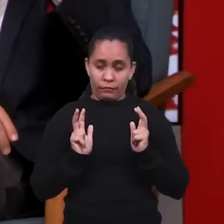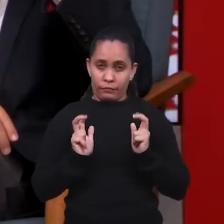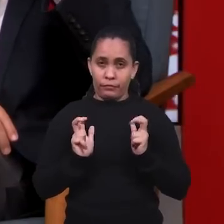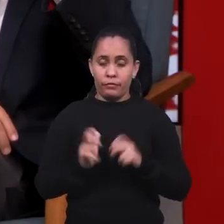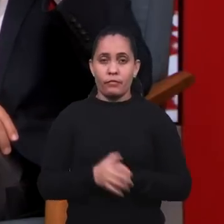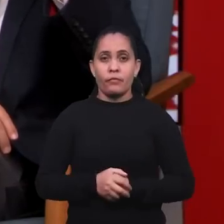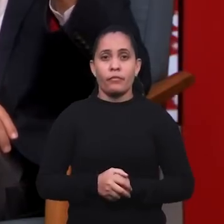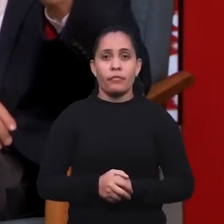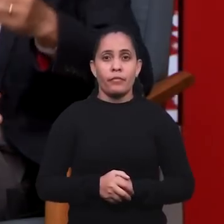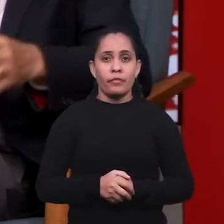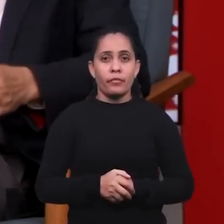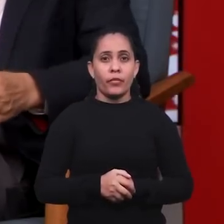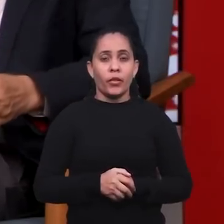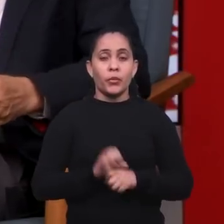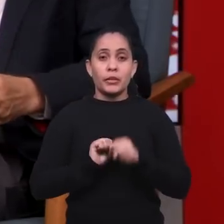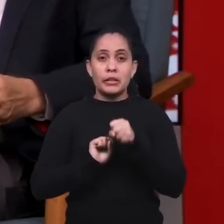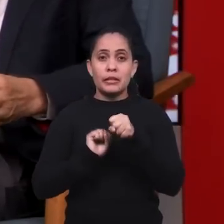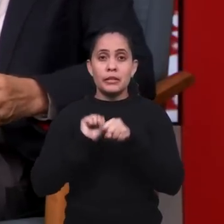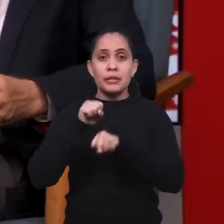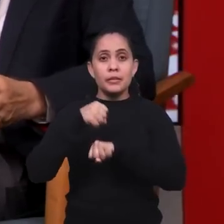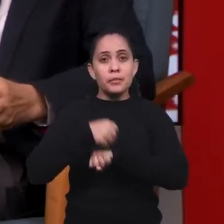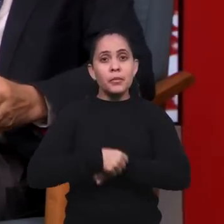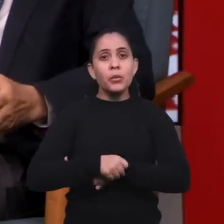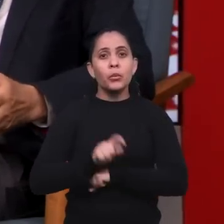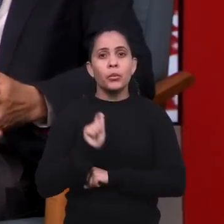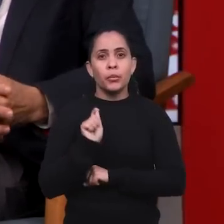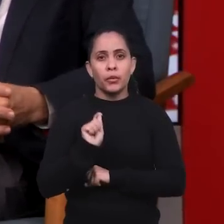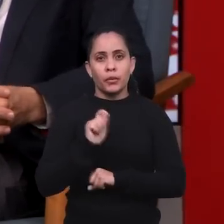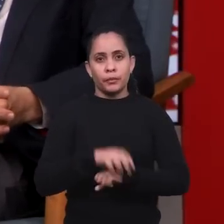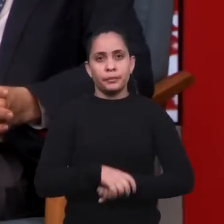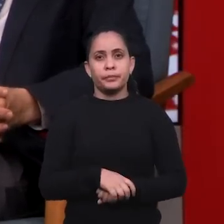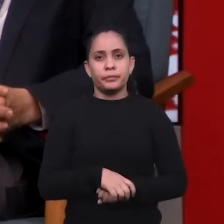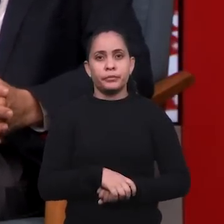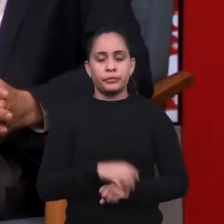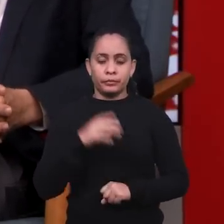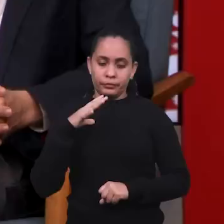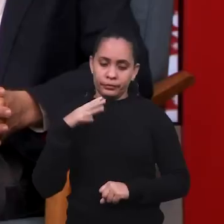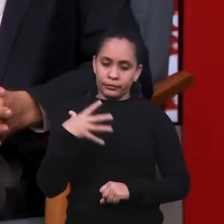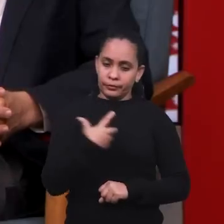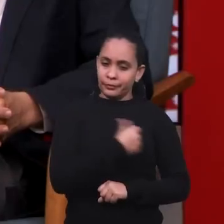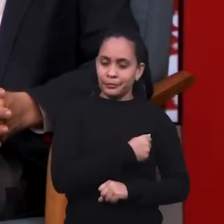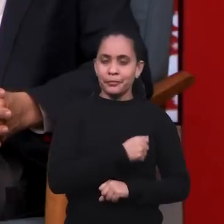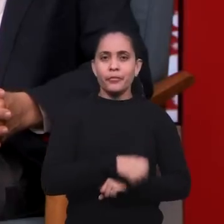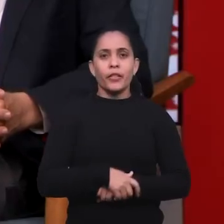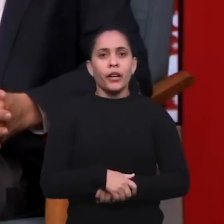nossos seminários, sobre salvação.